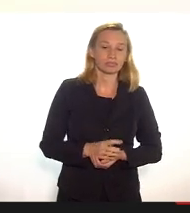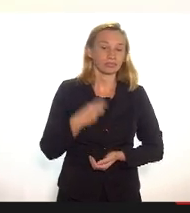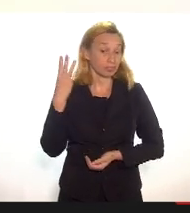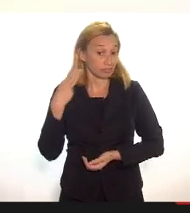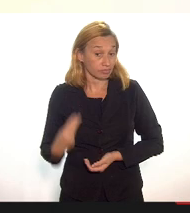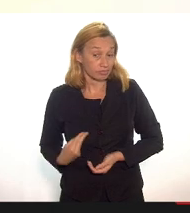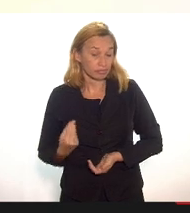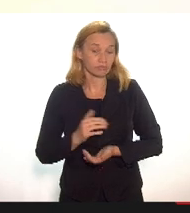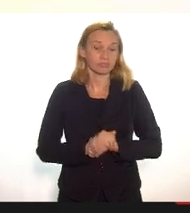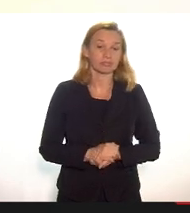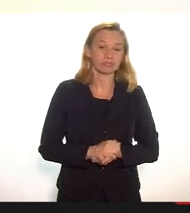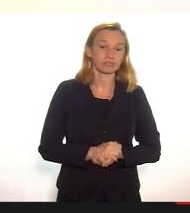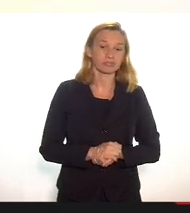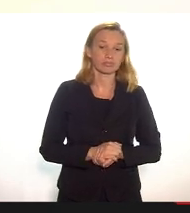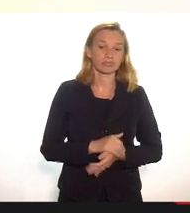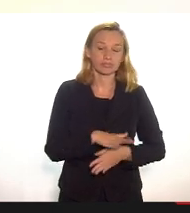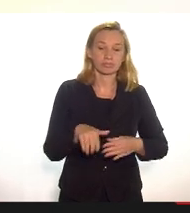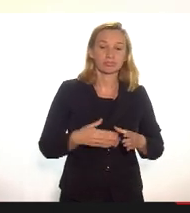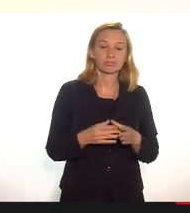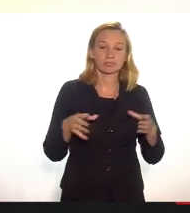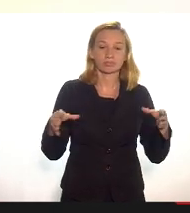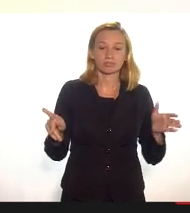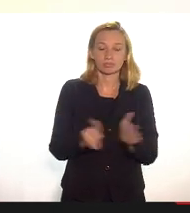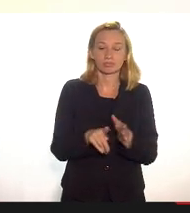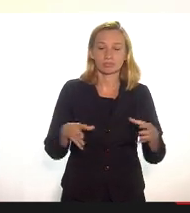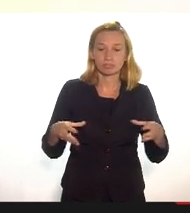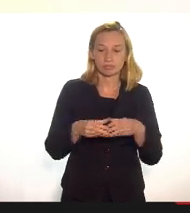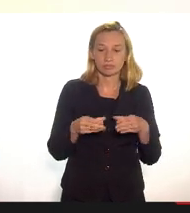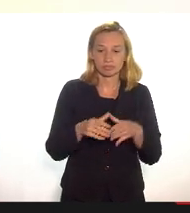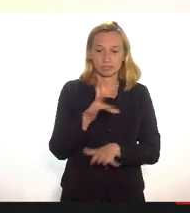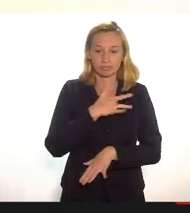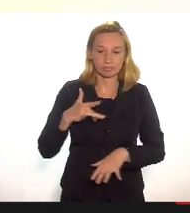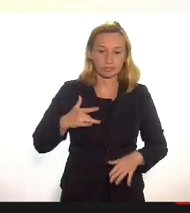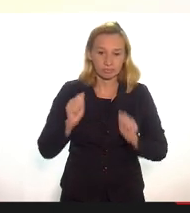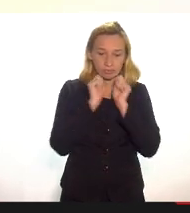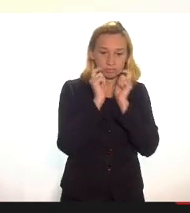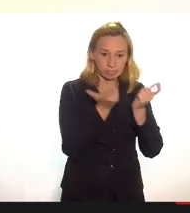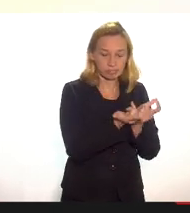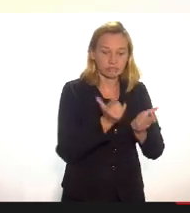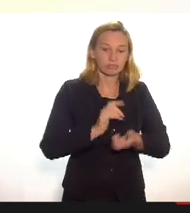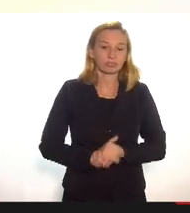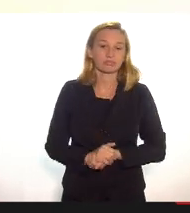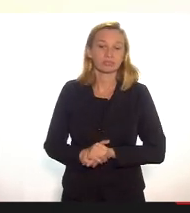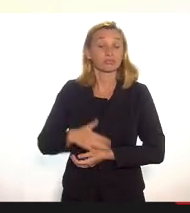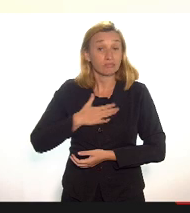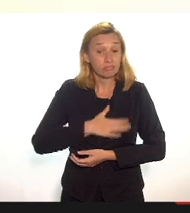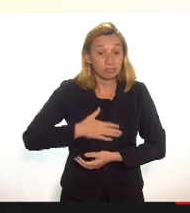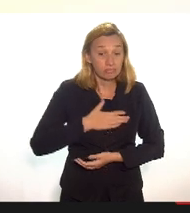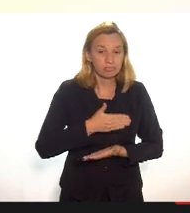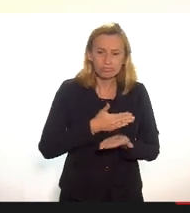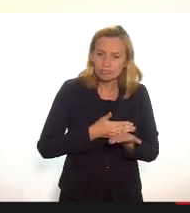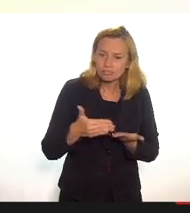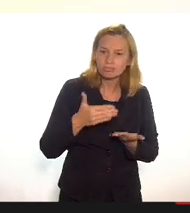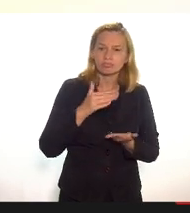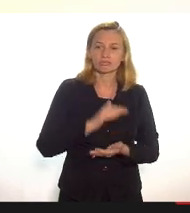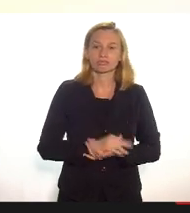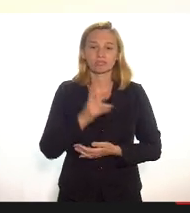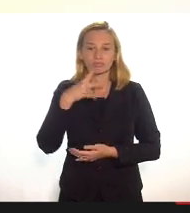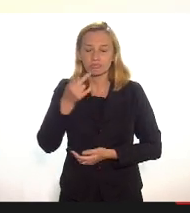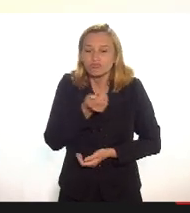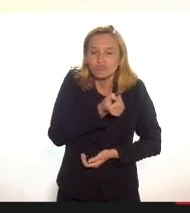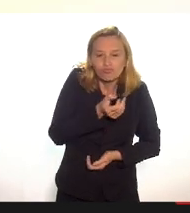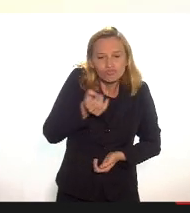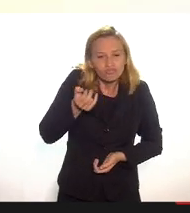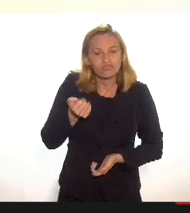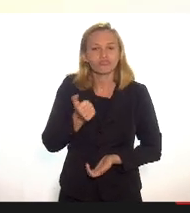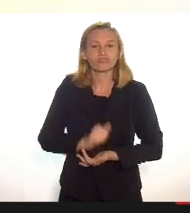Mônica, enfim, os membros da Comissão de Saúde, da Alerj. Eu gostaria de iniciar falando um